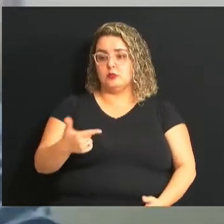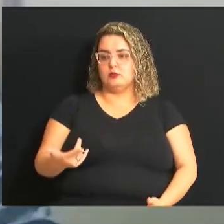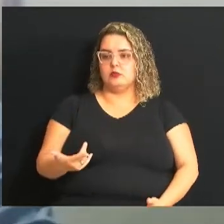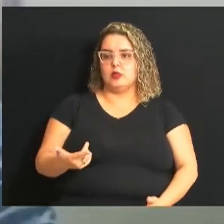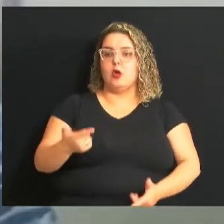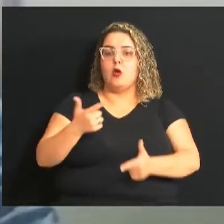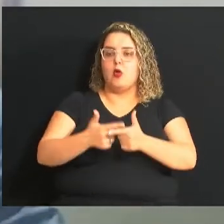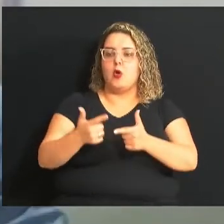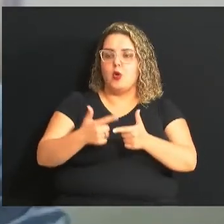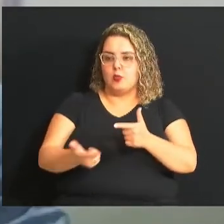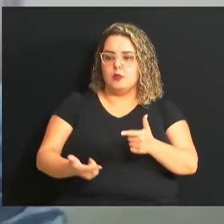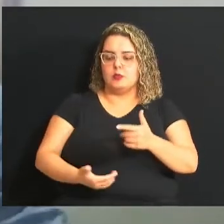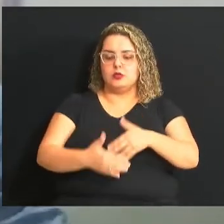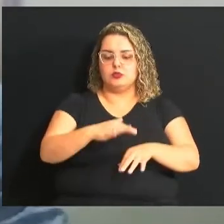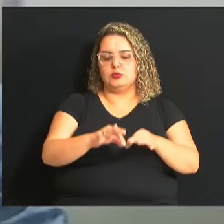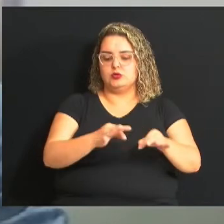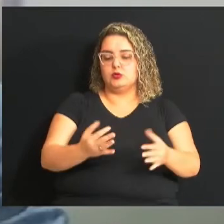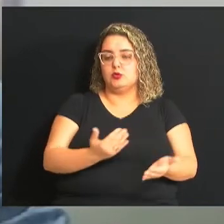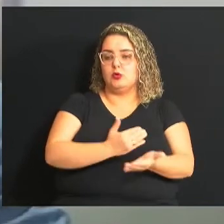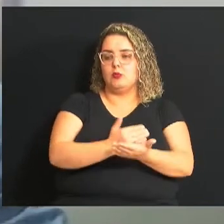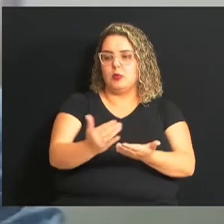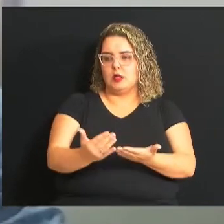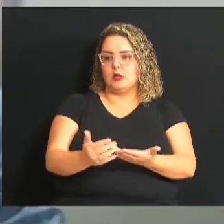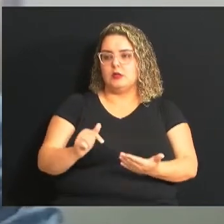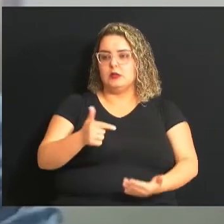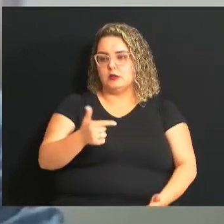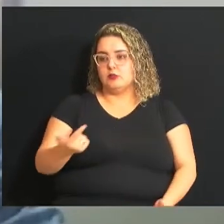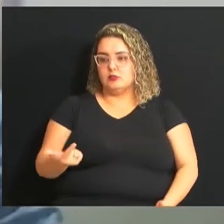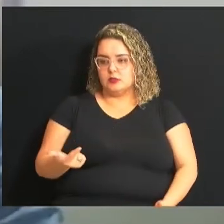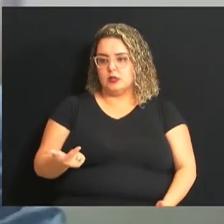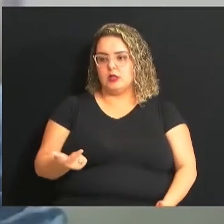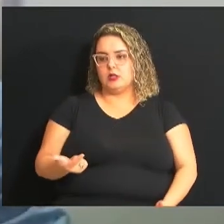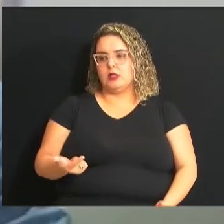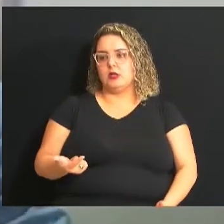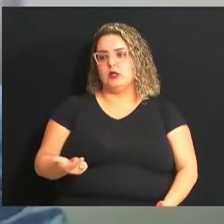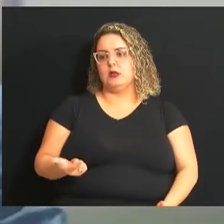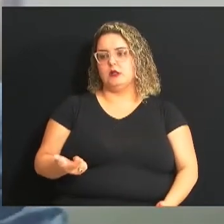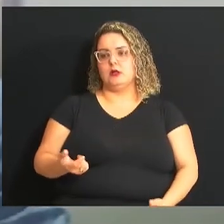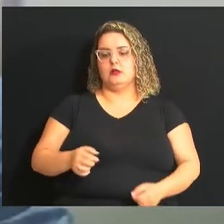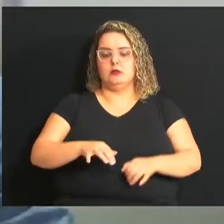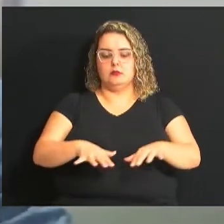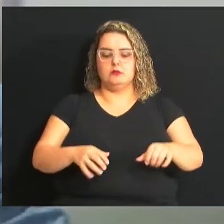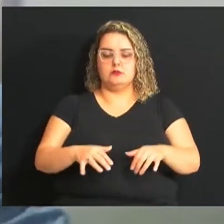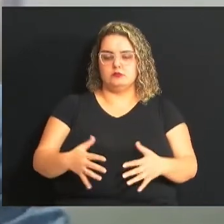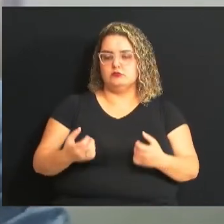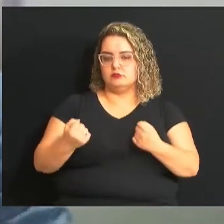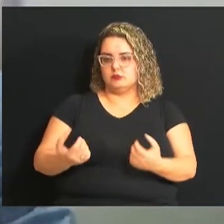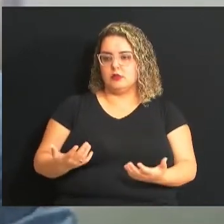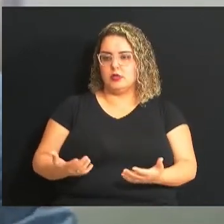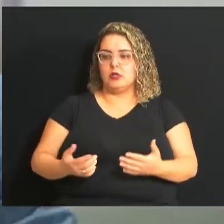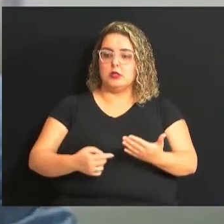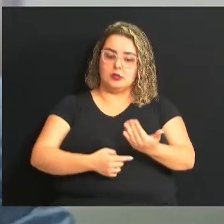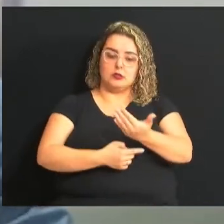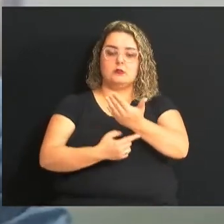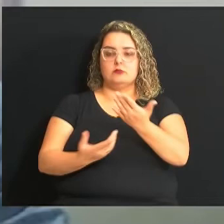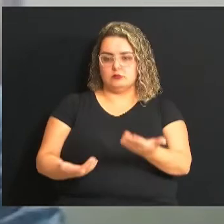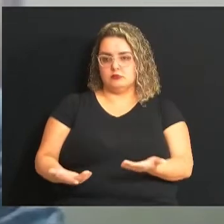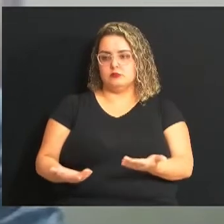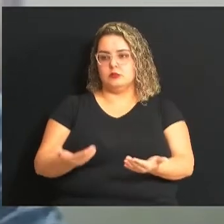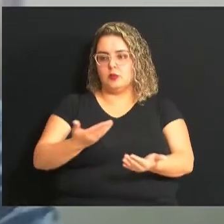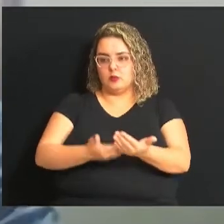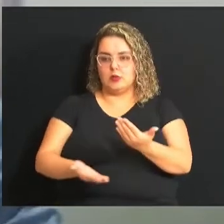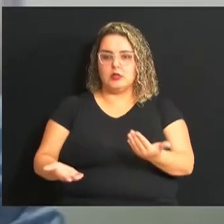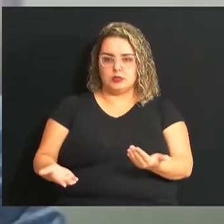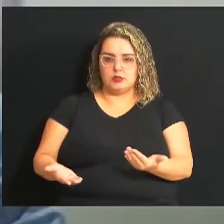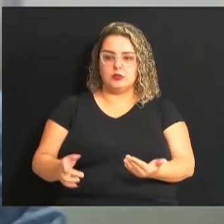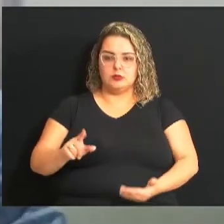você estava usando no começo não tenha mais a vantagem de dissipar carga, de amortecer, então aquela tecnologia acaba se perdendo. Então é